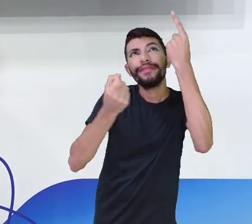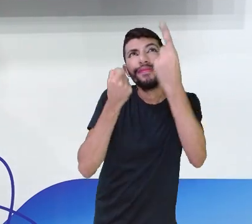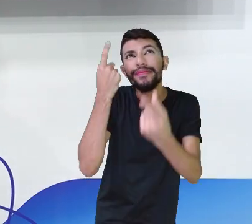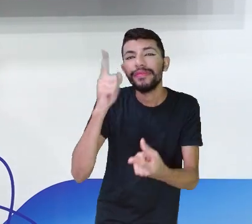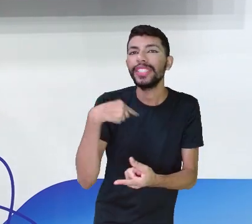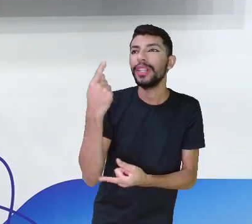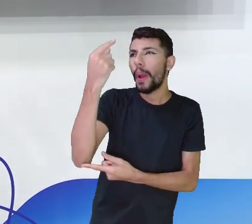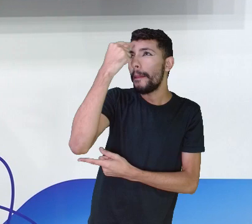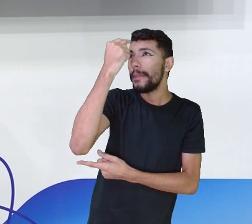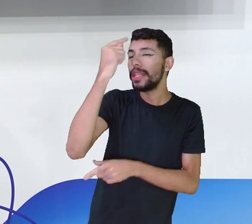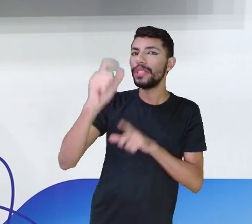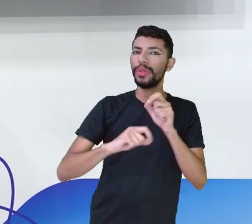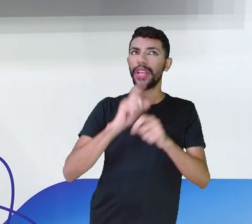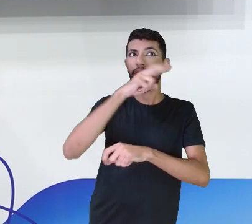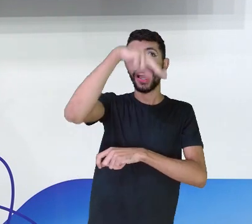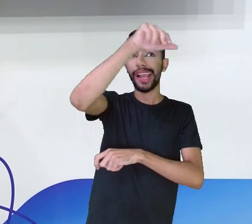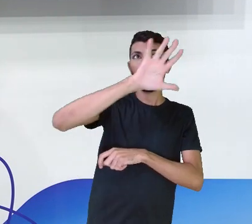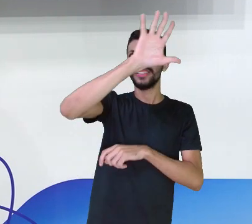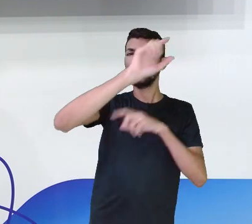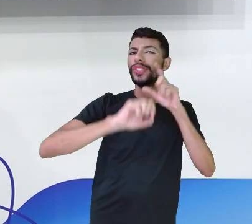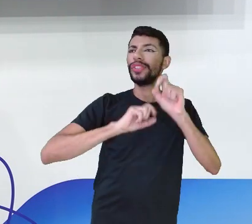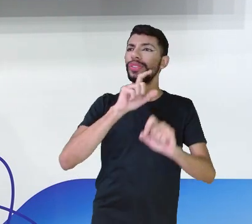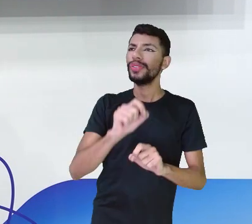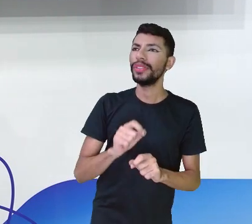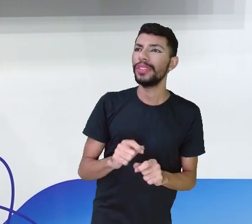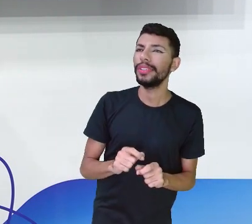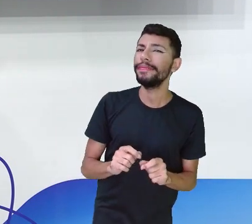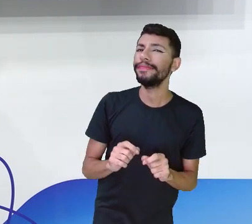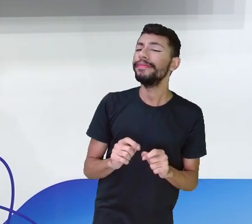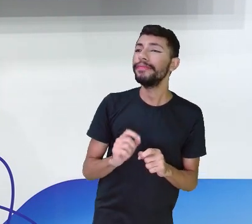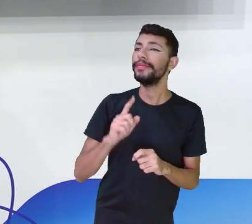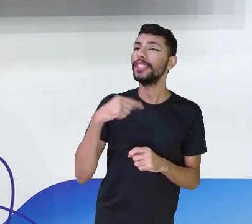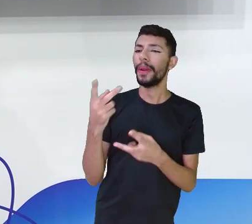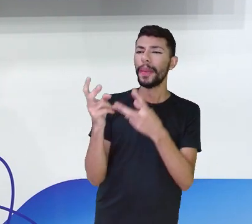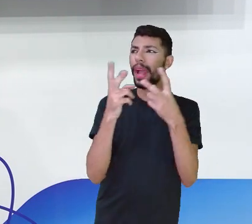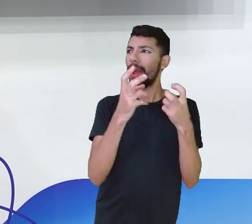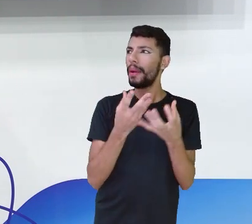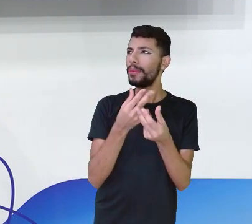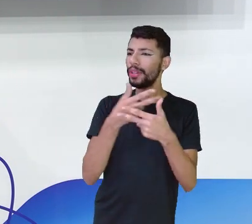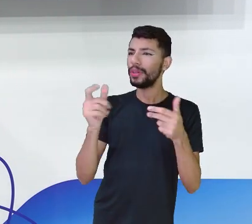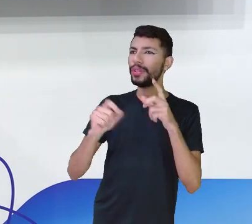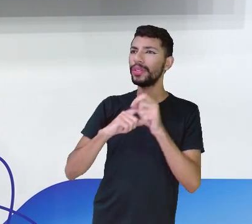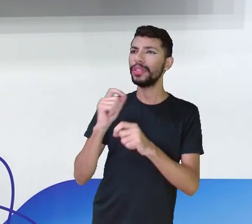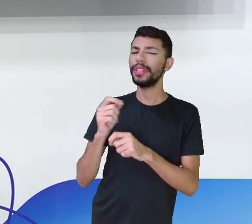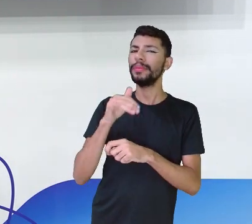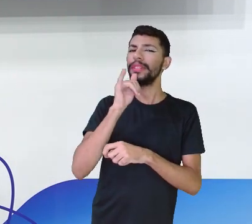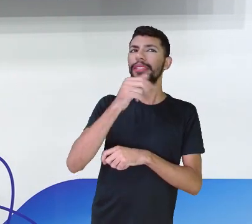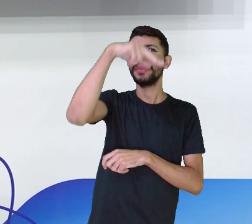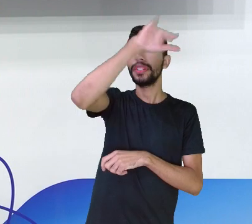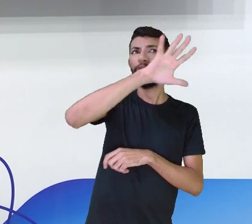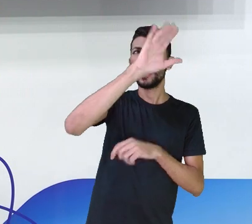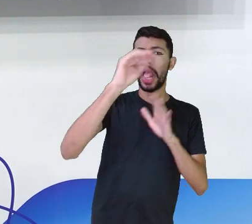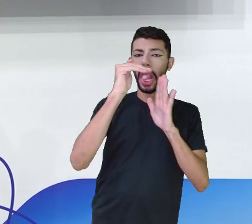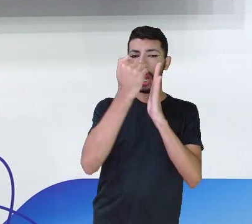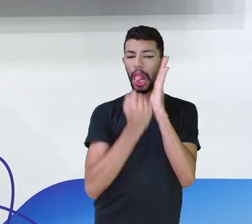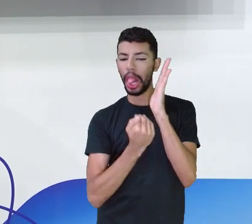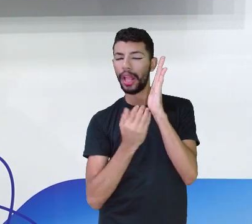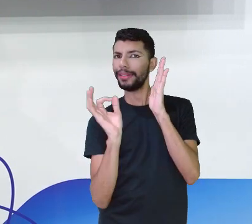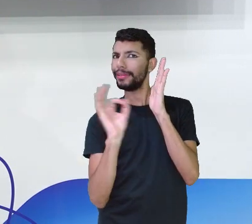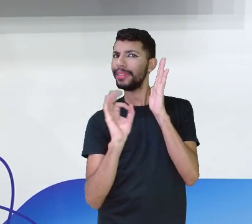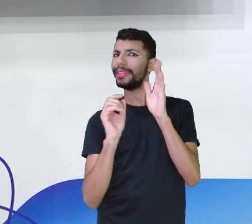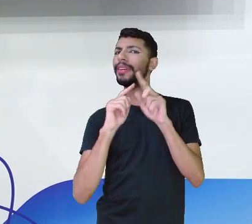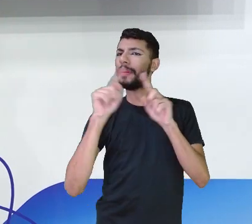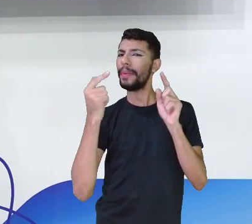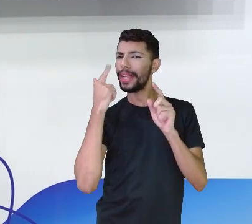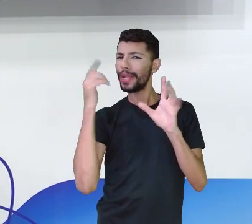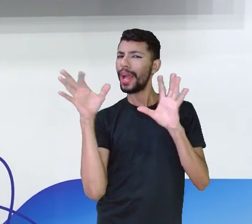pensa, né, que a região Nordeste, não, a gente vê muita coisa, né, que faz com que a região Nordeste ela seja rebaixada, mas falando